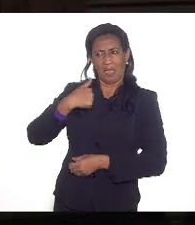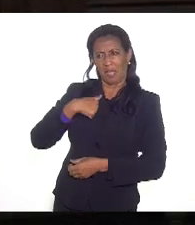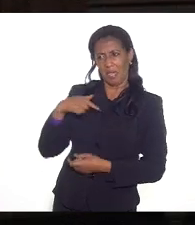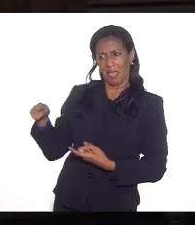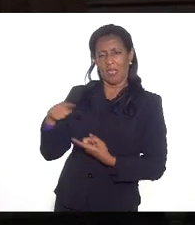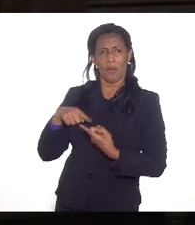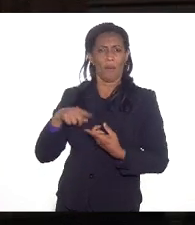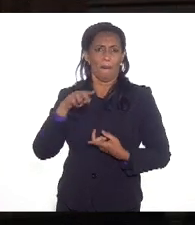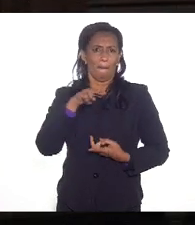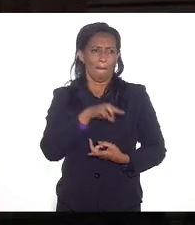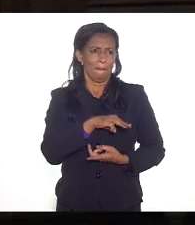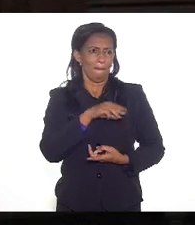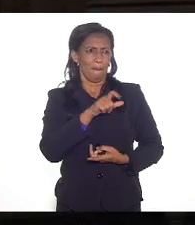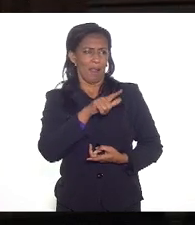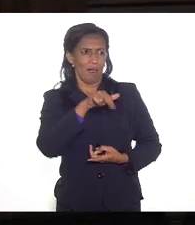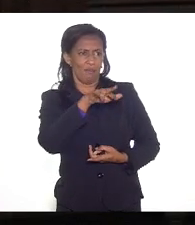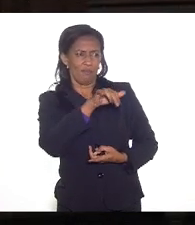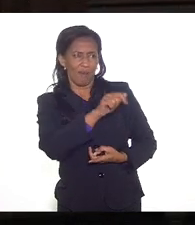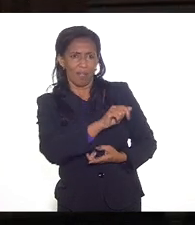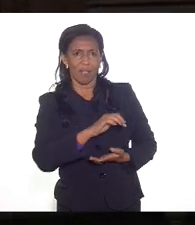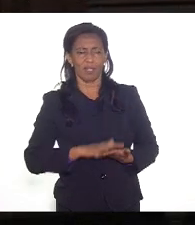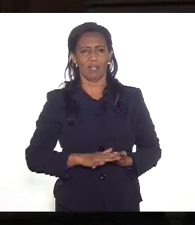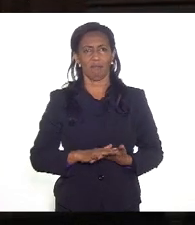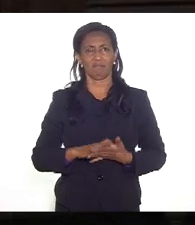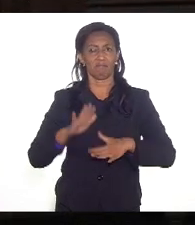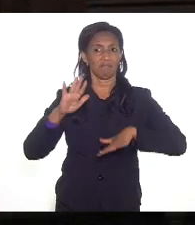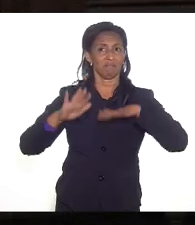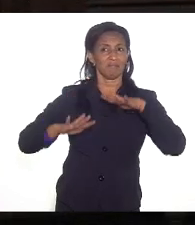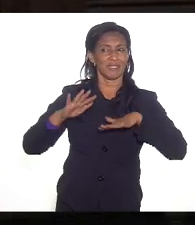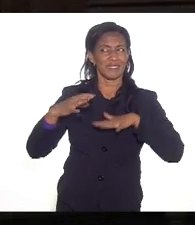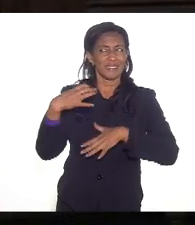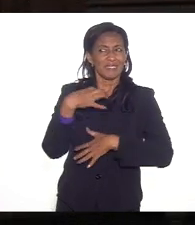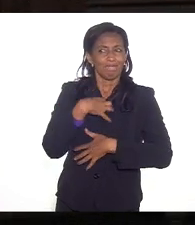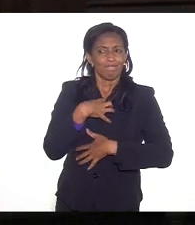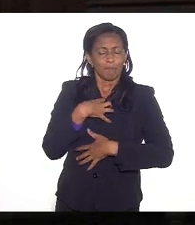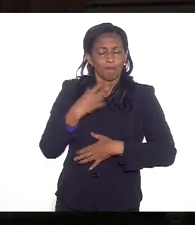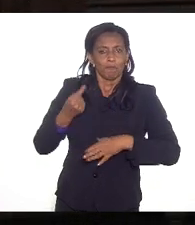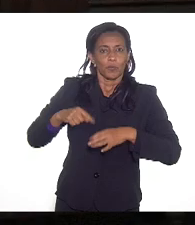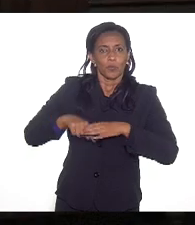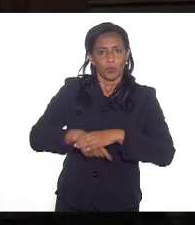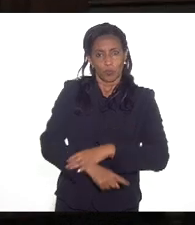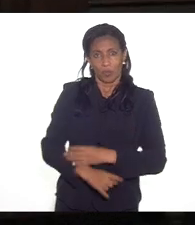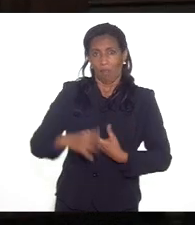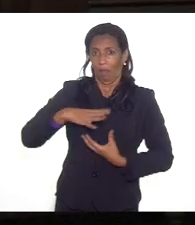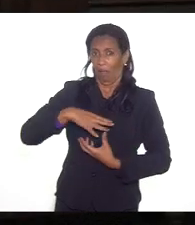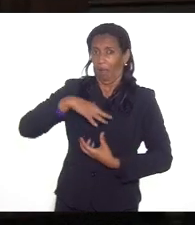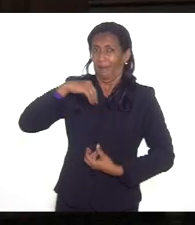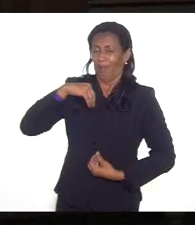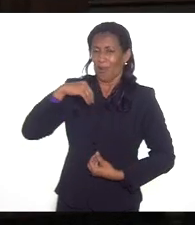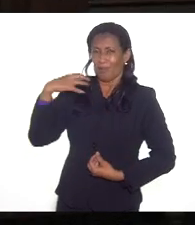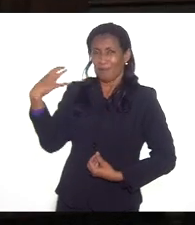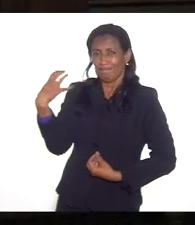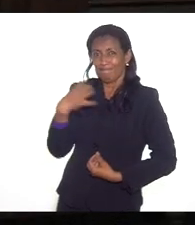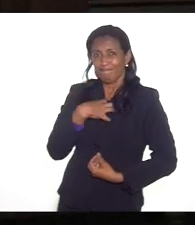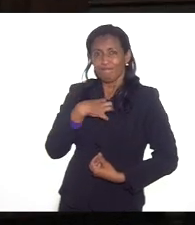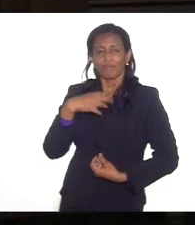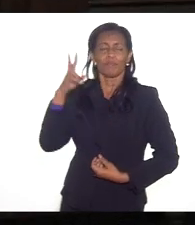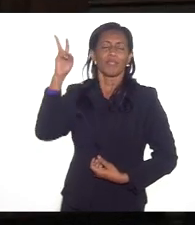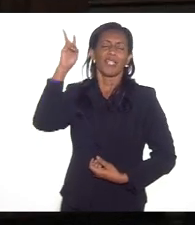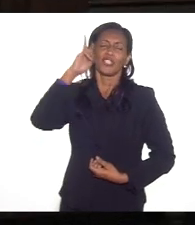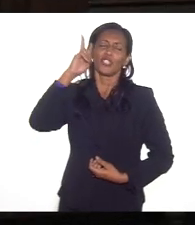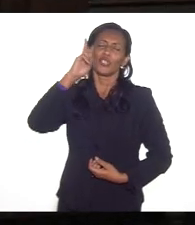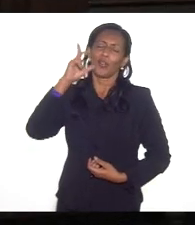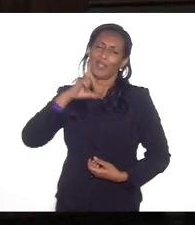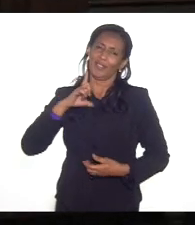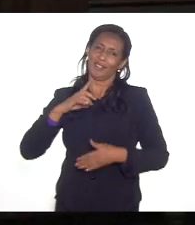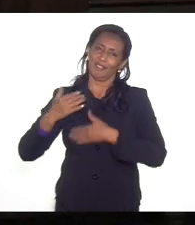deputado Malafaia e talvez no estoque mais profundamente na alma pela história que tem